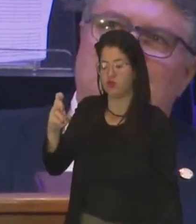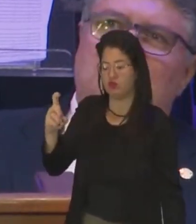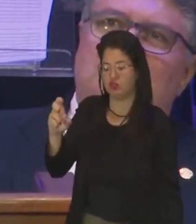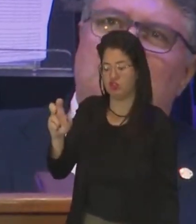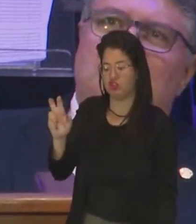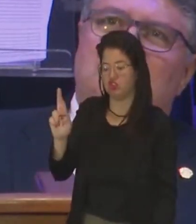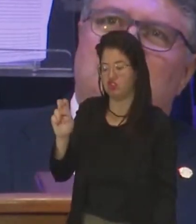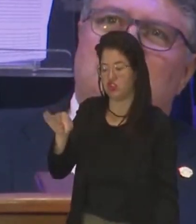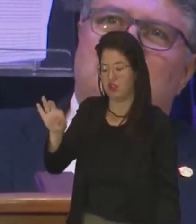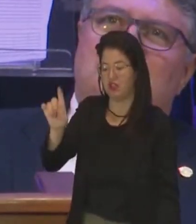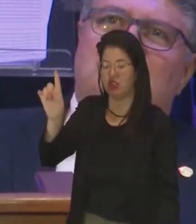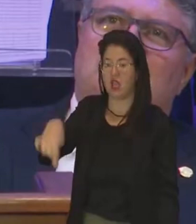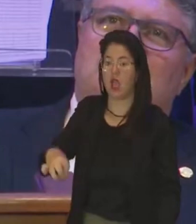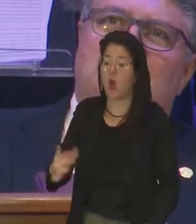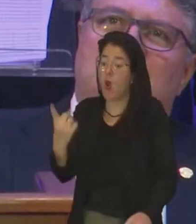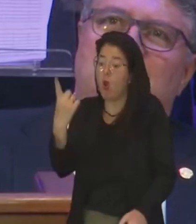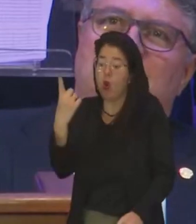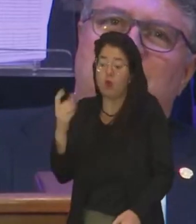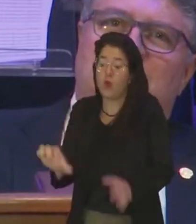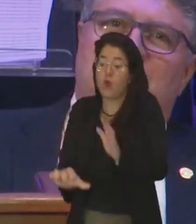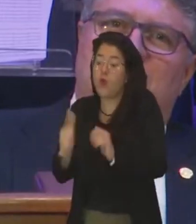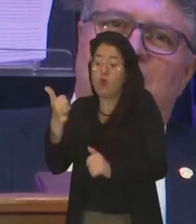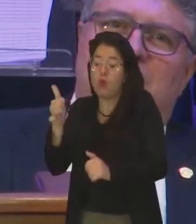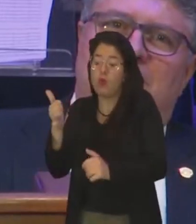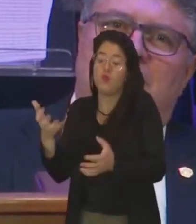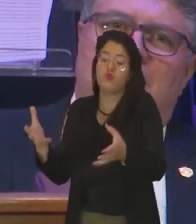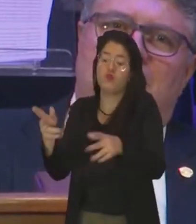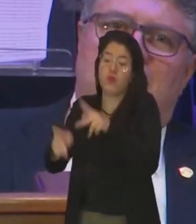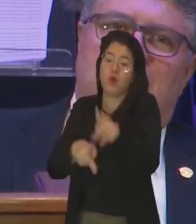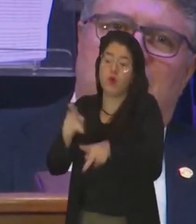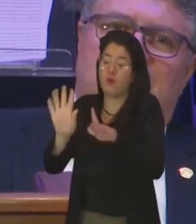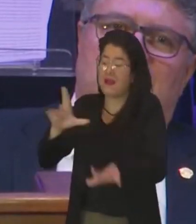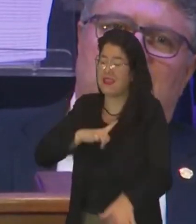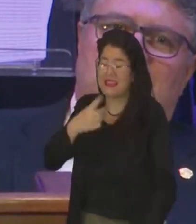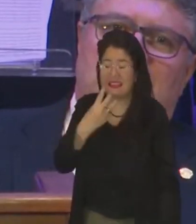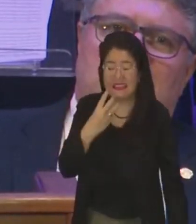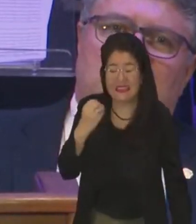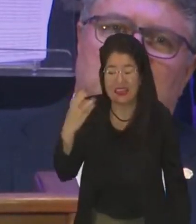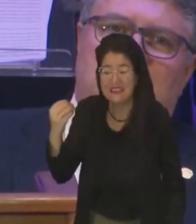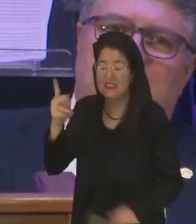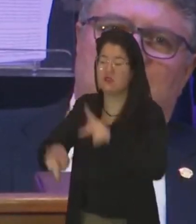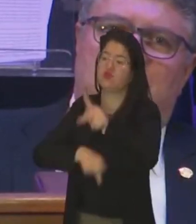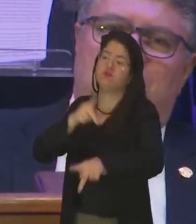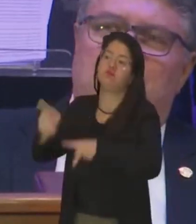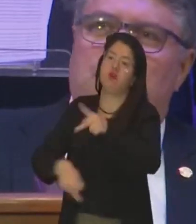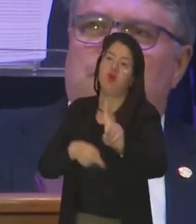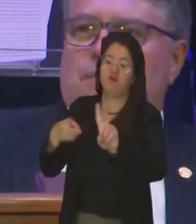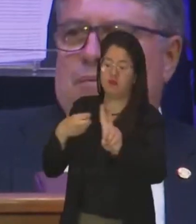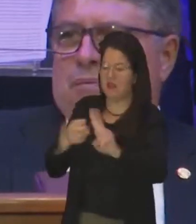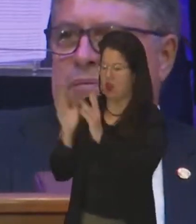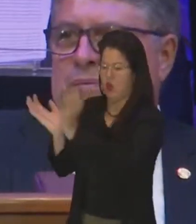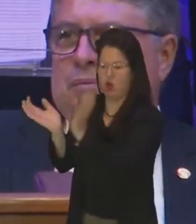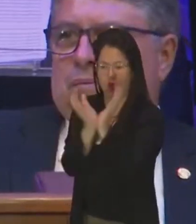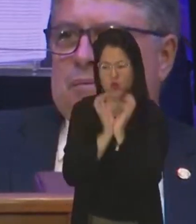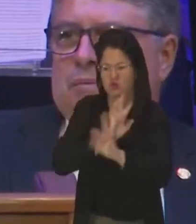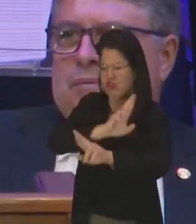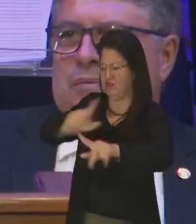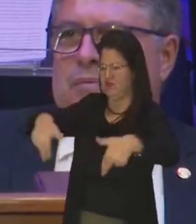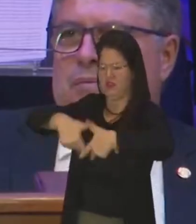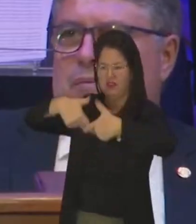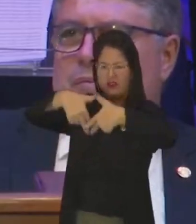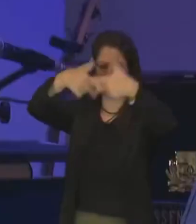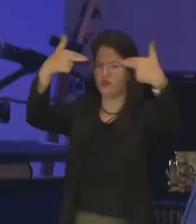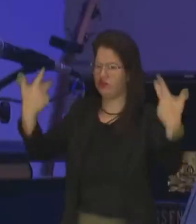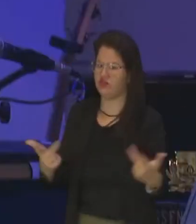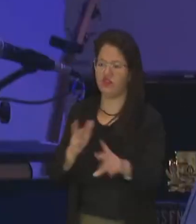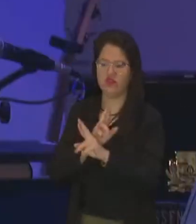dos povos indígenas do Brasil. São por volta de 300 povos indígenas, tribos diferentes, etnias